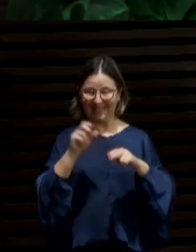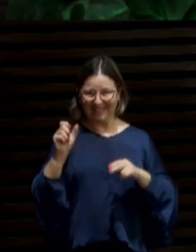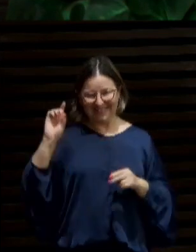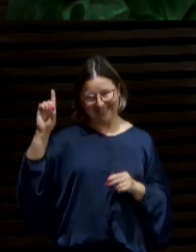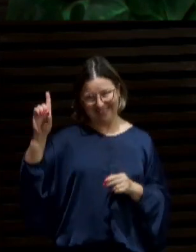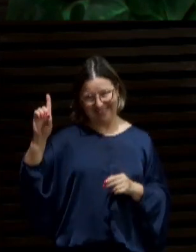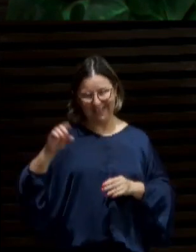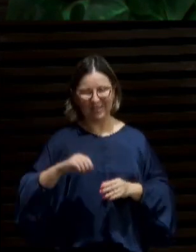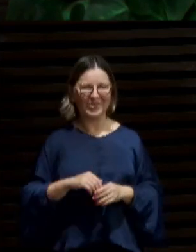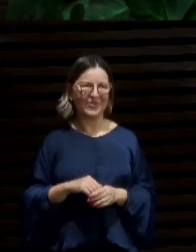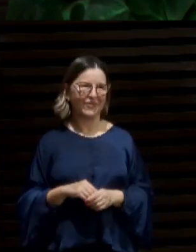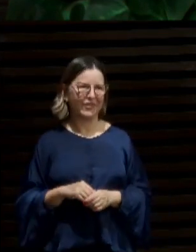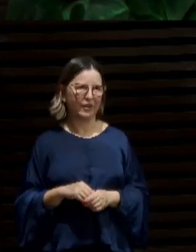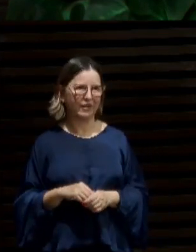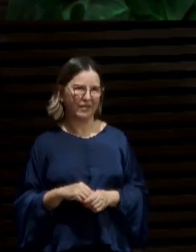aquele